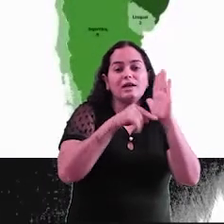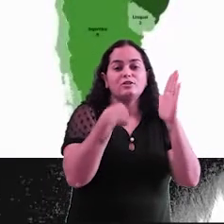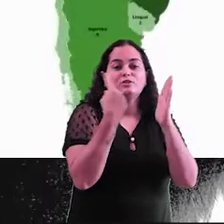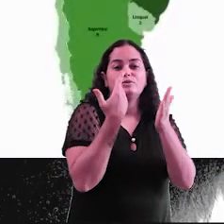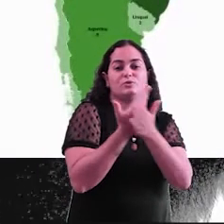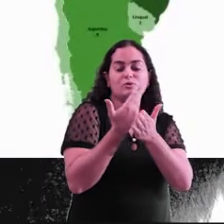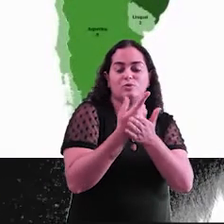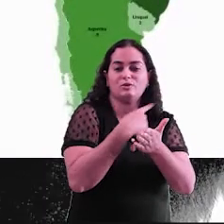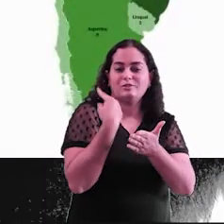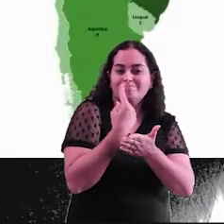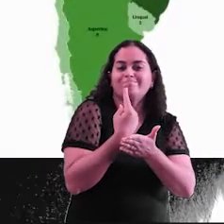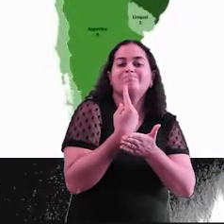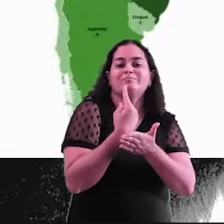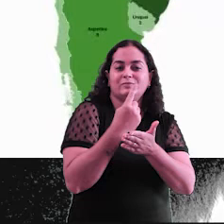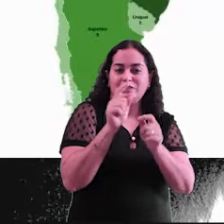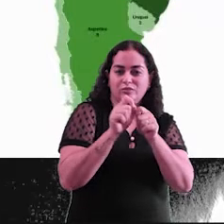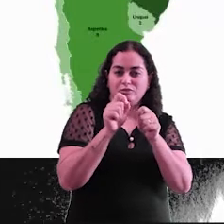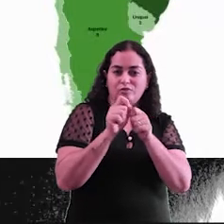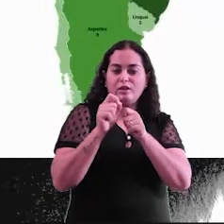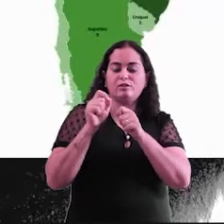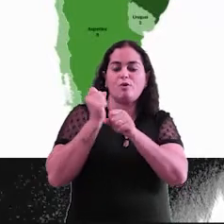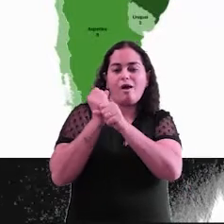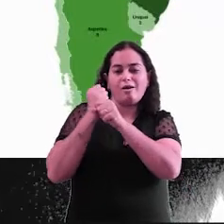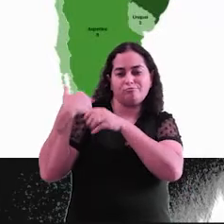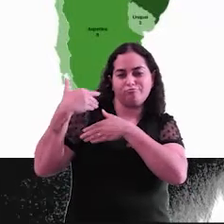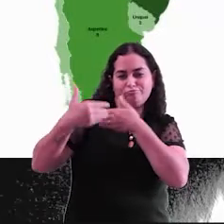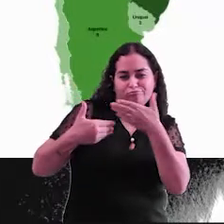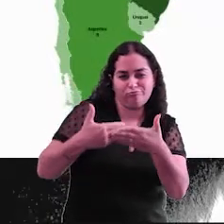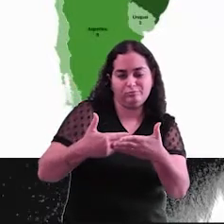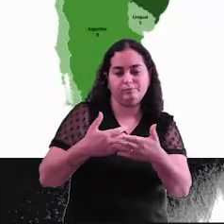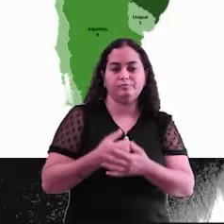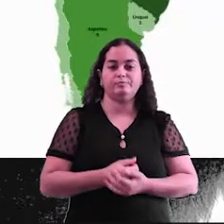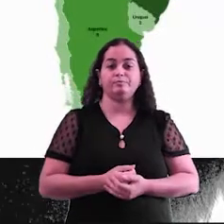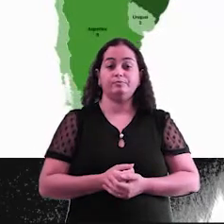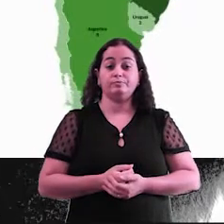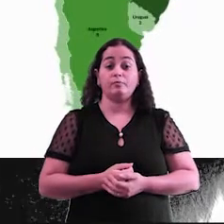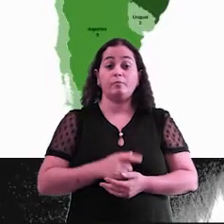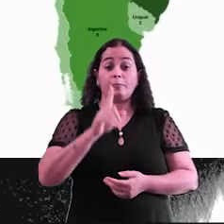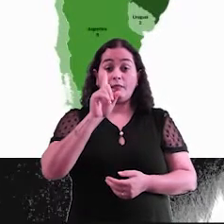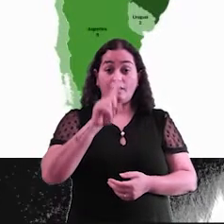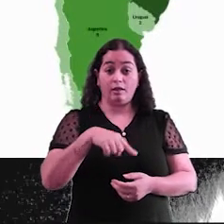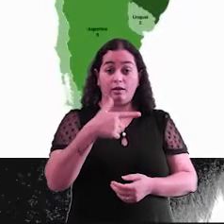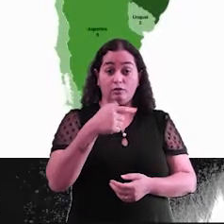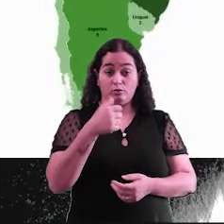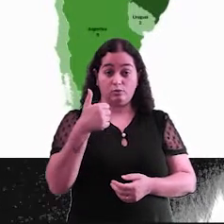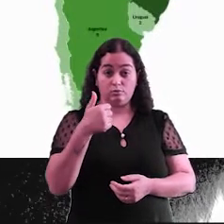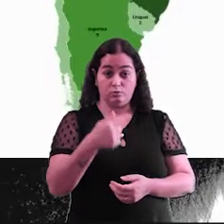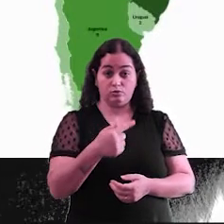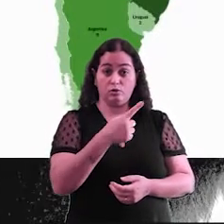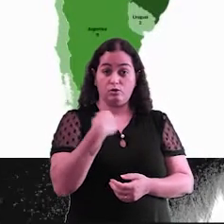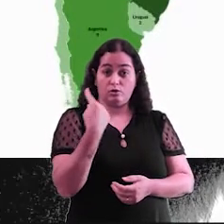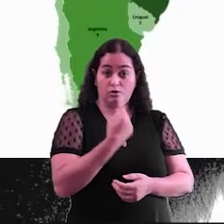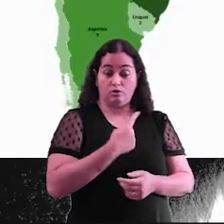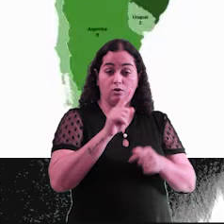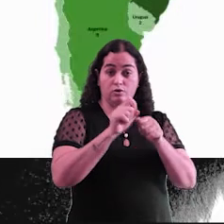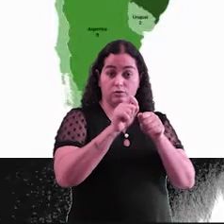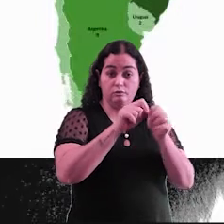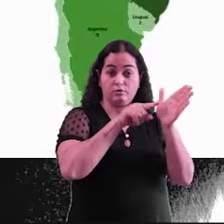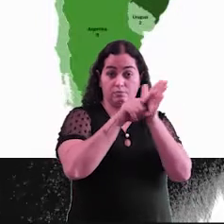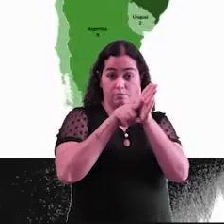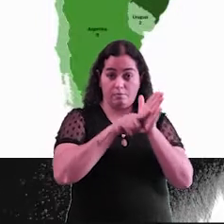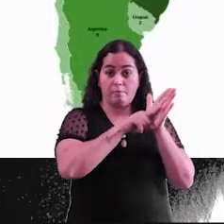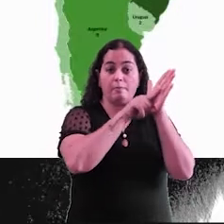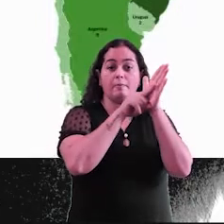Então, em 2017, a gente conduziu uma pesquisa, né, nosso grupo MCCAC, em parceria com a Rede de Popularização da Ciência